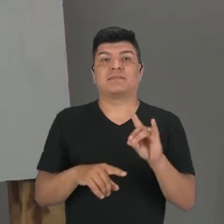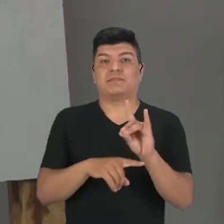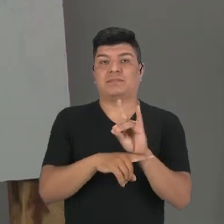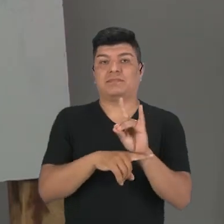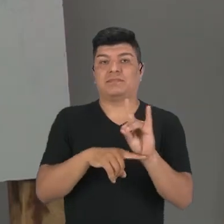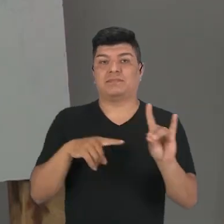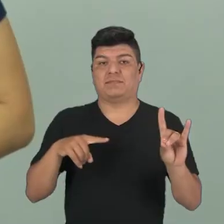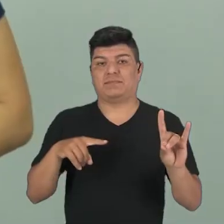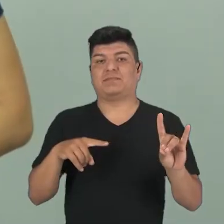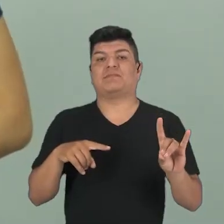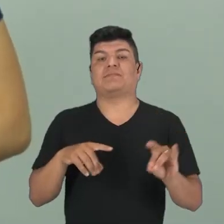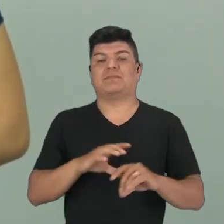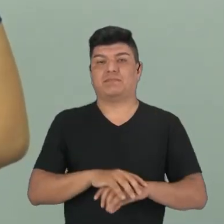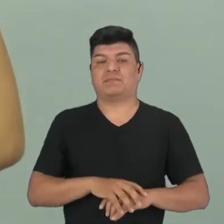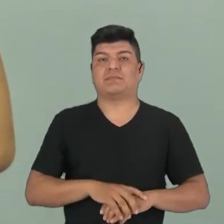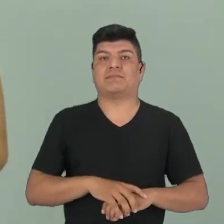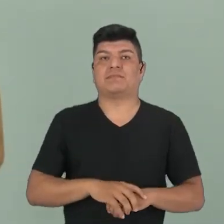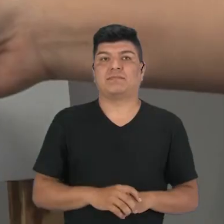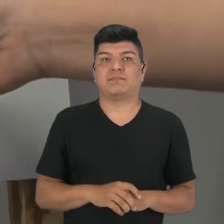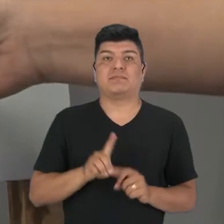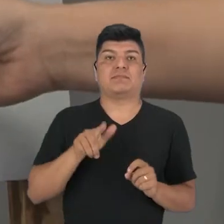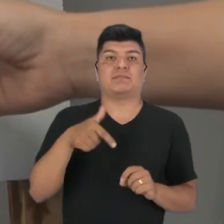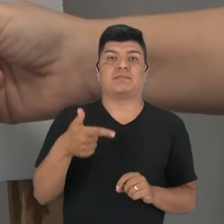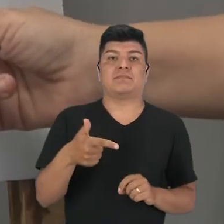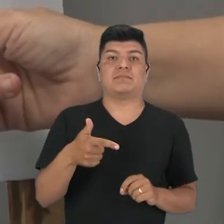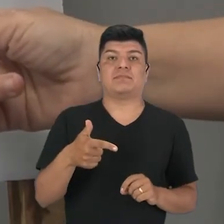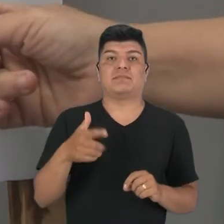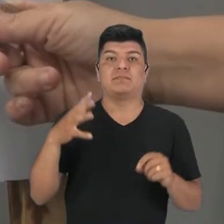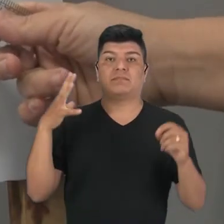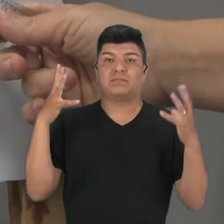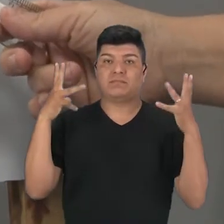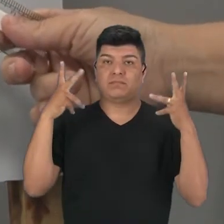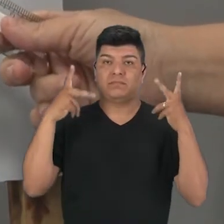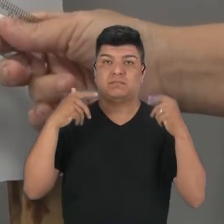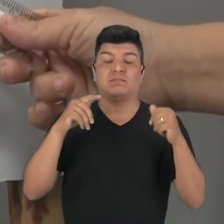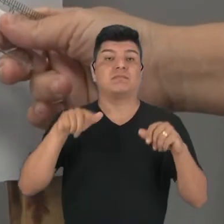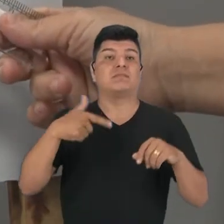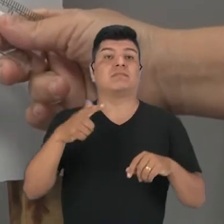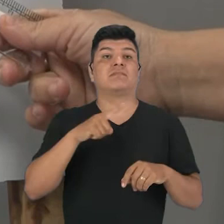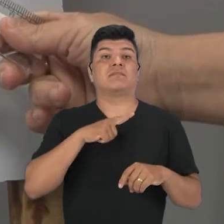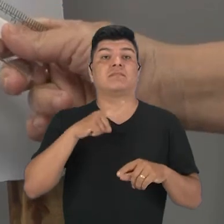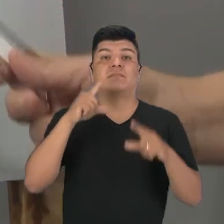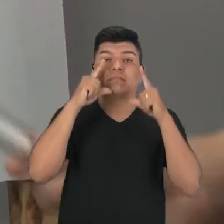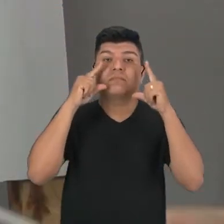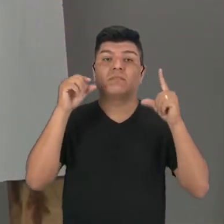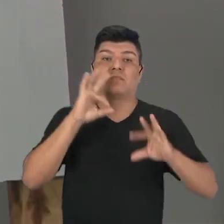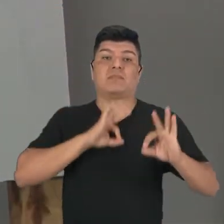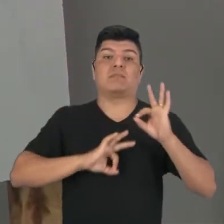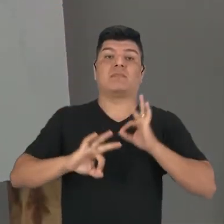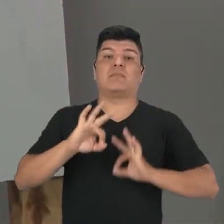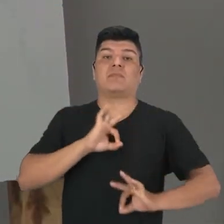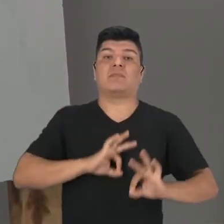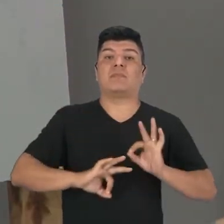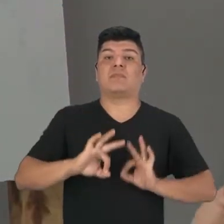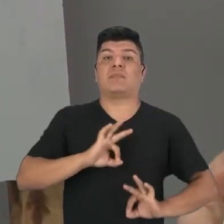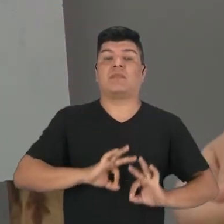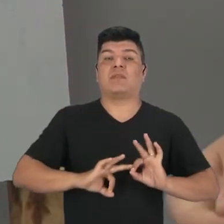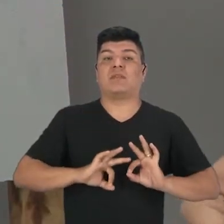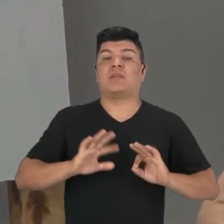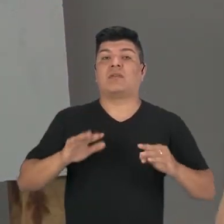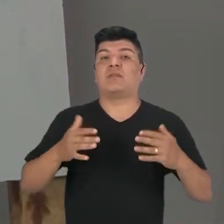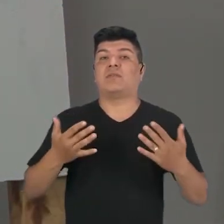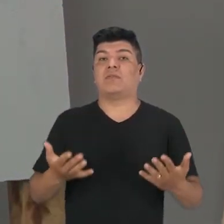de cá nevoeiro depois do leão nós temos a onça-pintada onça-pintada ela também